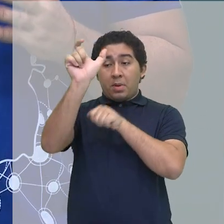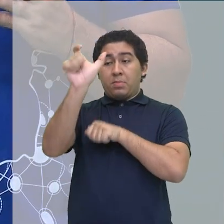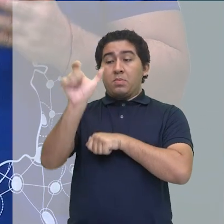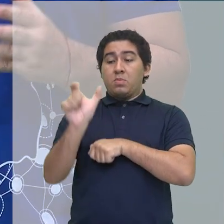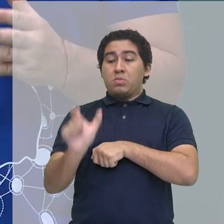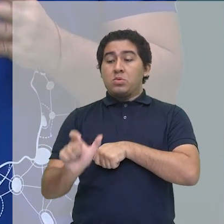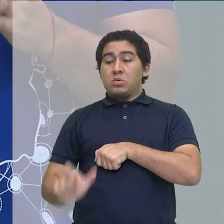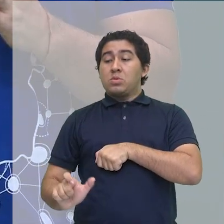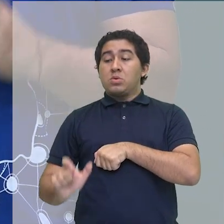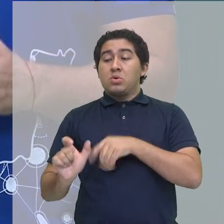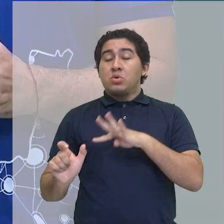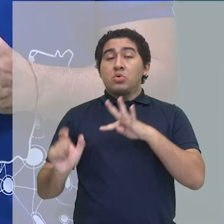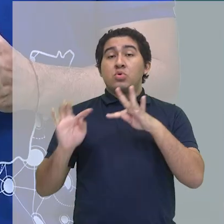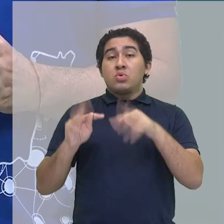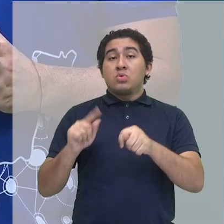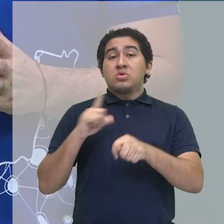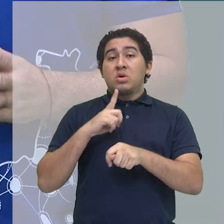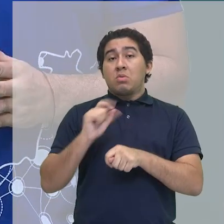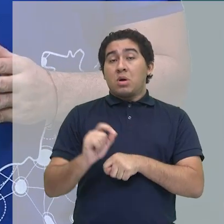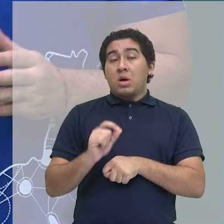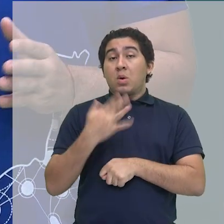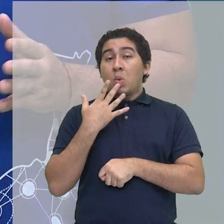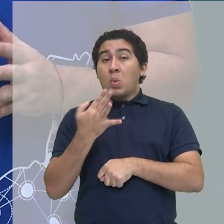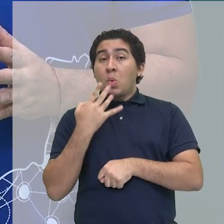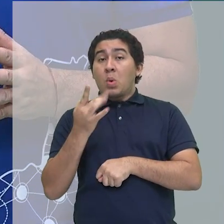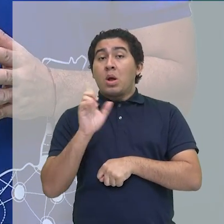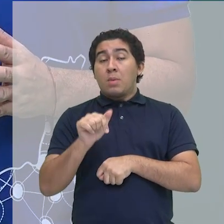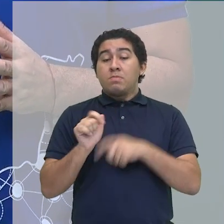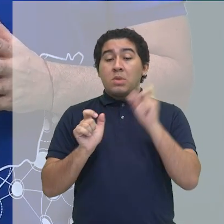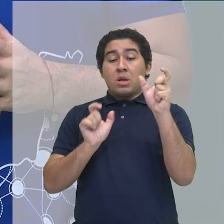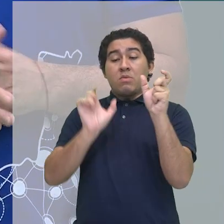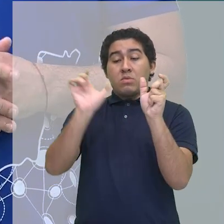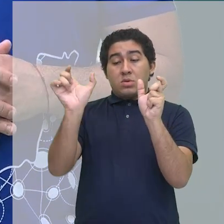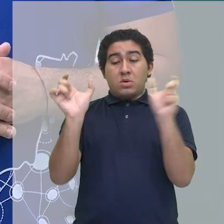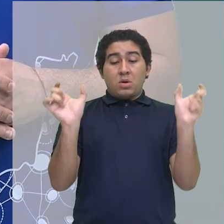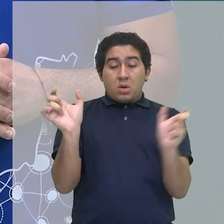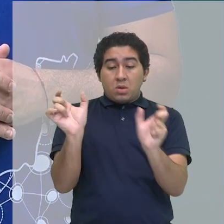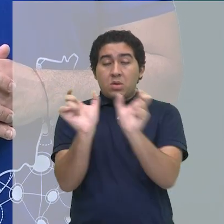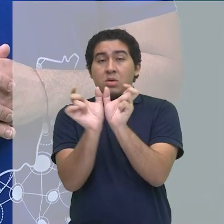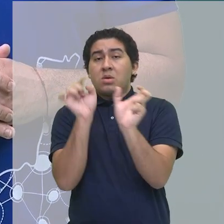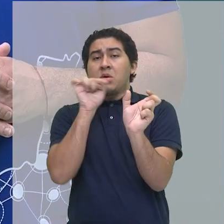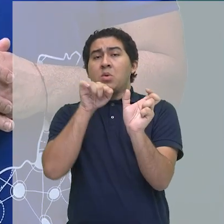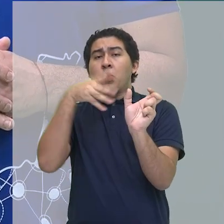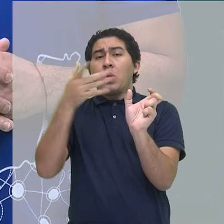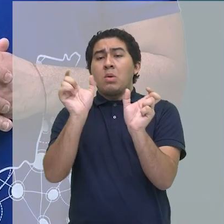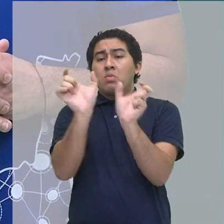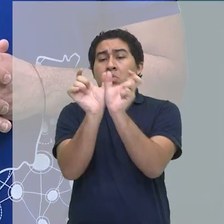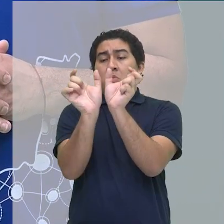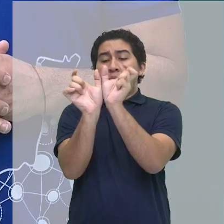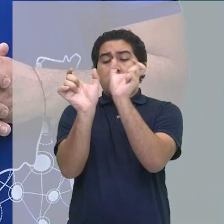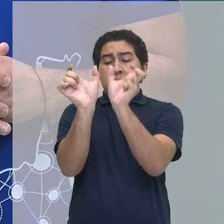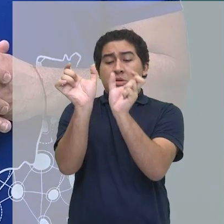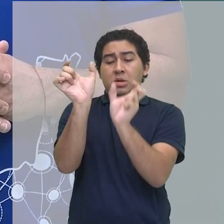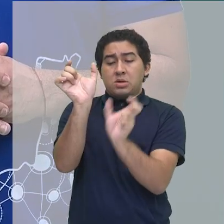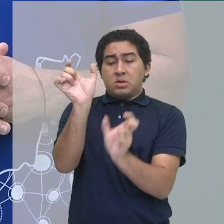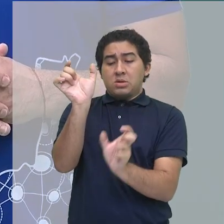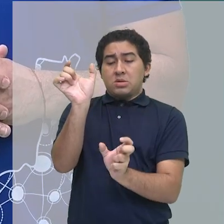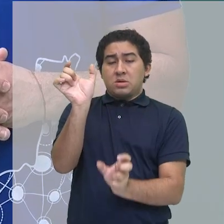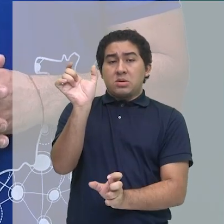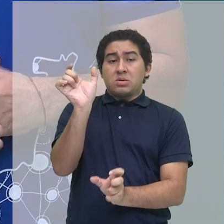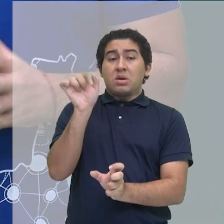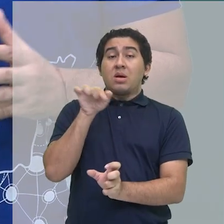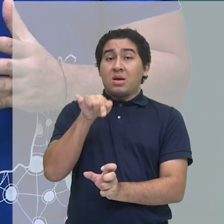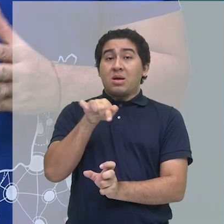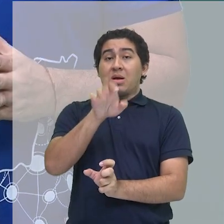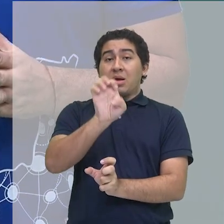todos terminam de uma forma. Qual é a forma que eles terminam? Vocês conseguem observar? É isso aí